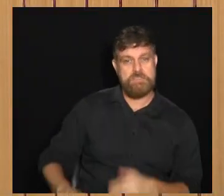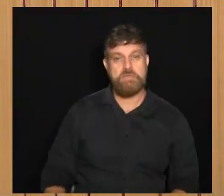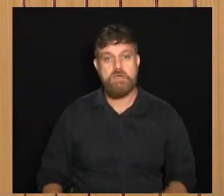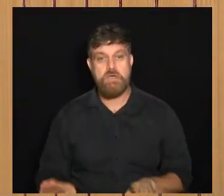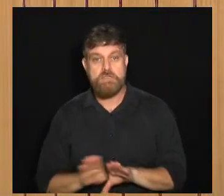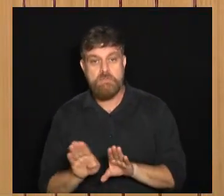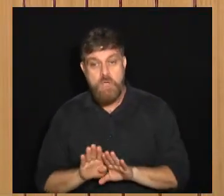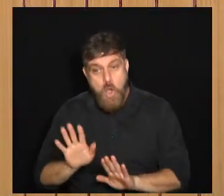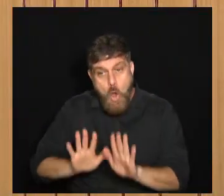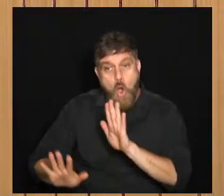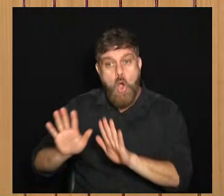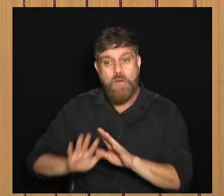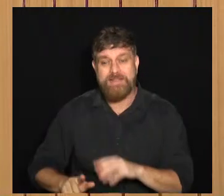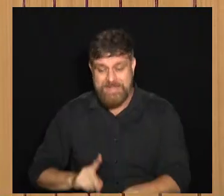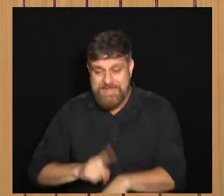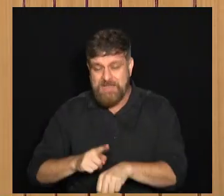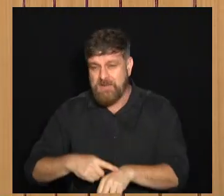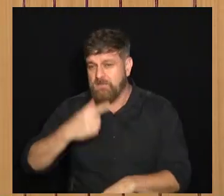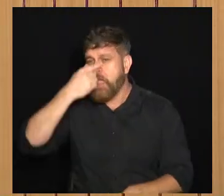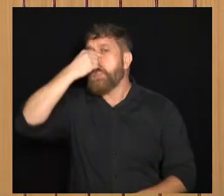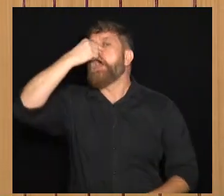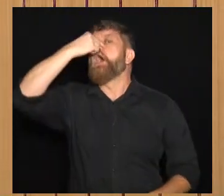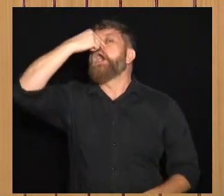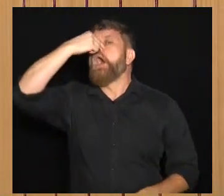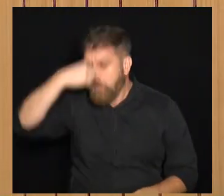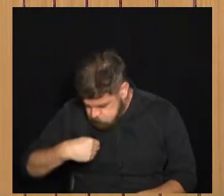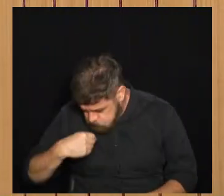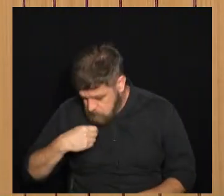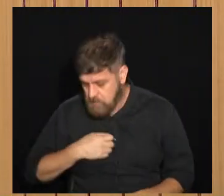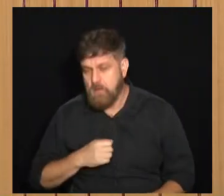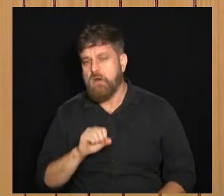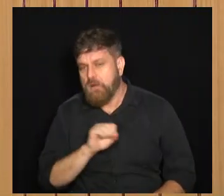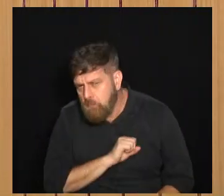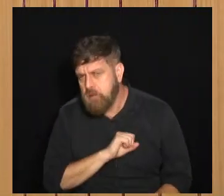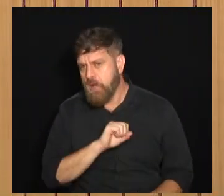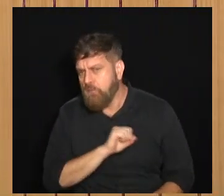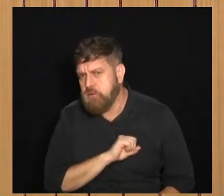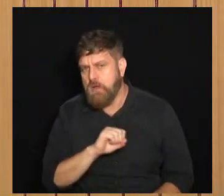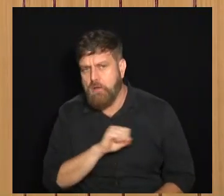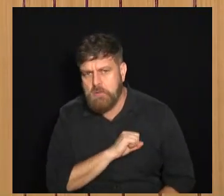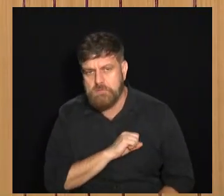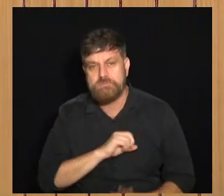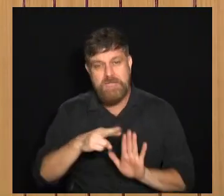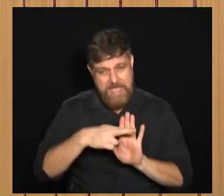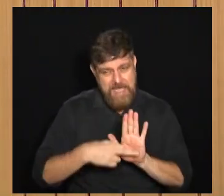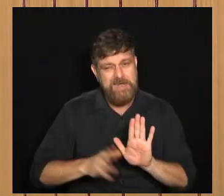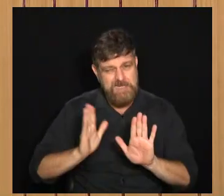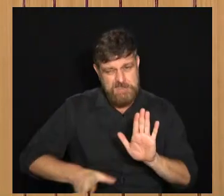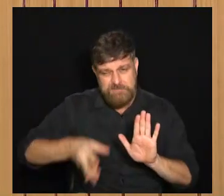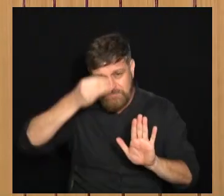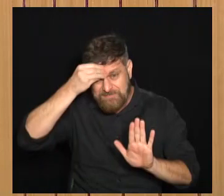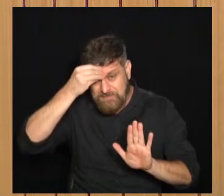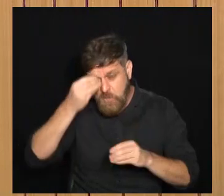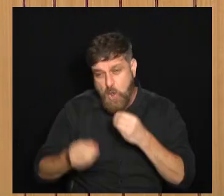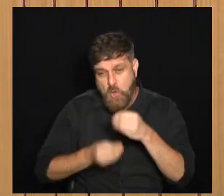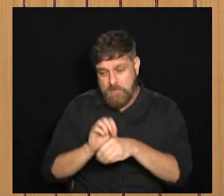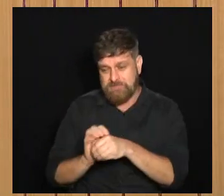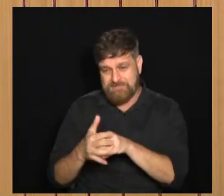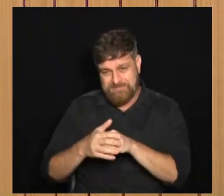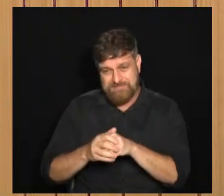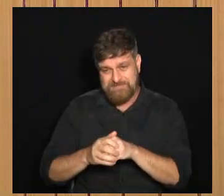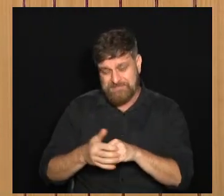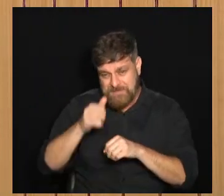cuidado quando for espirrar, quando for tossir, aquelas medidas que devem ser tomadas para evitar com que uma